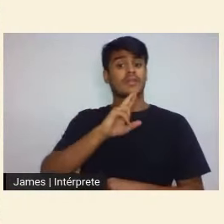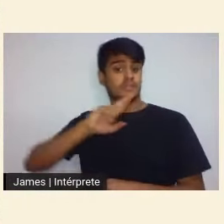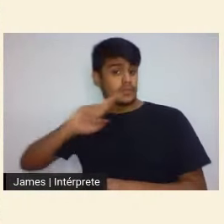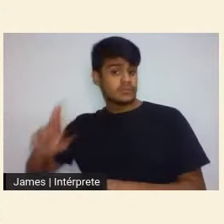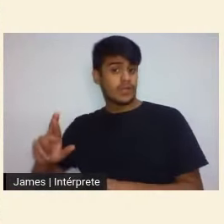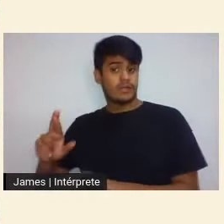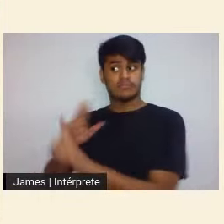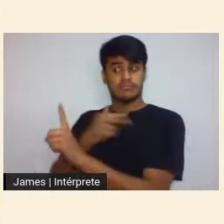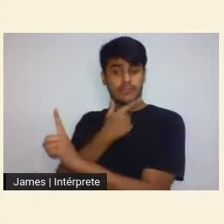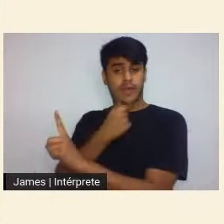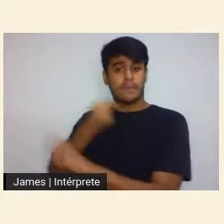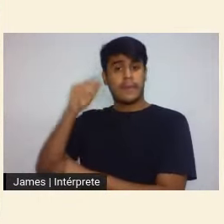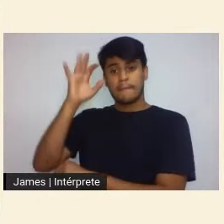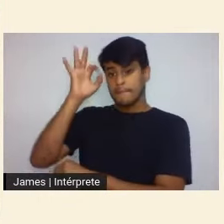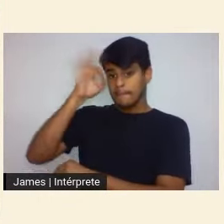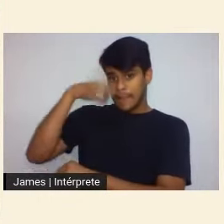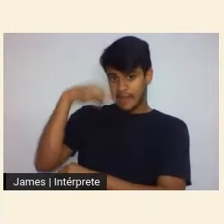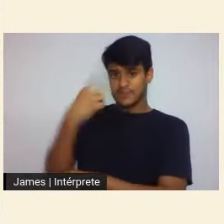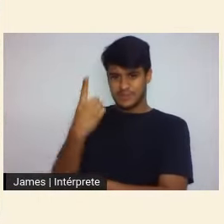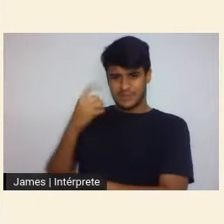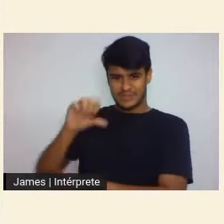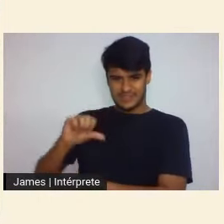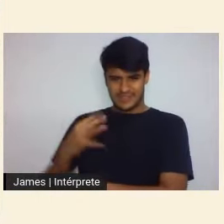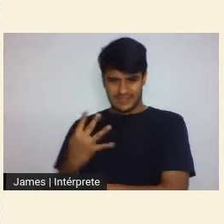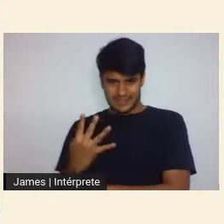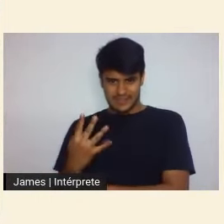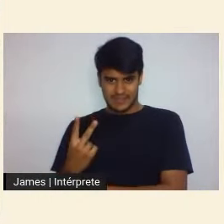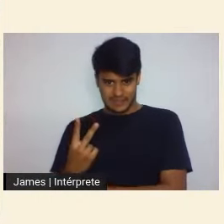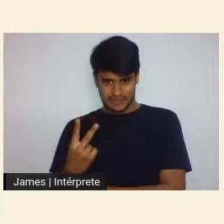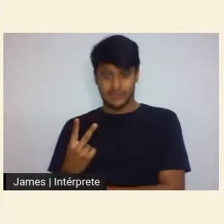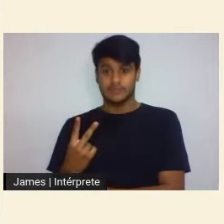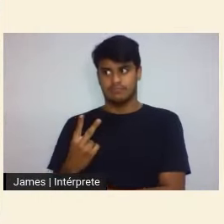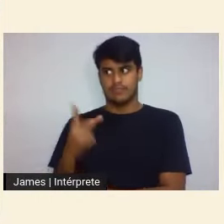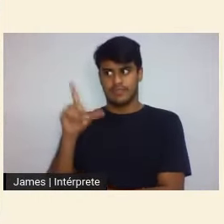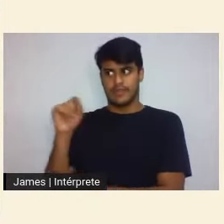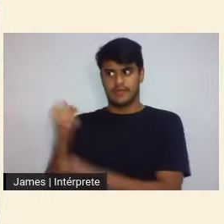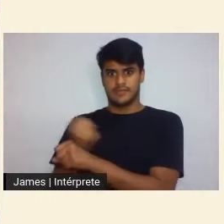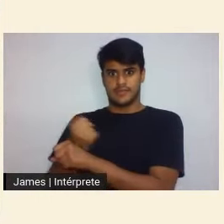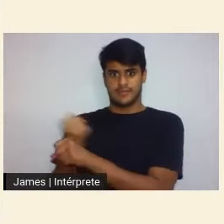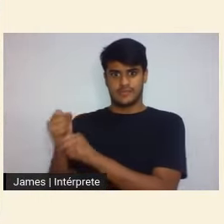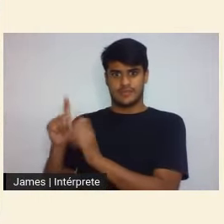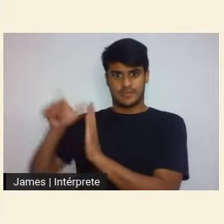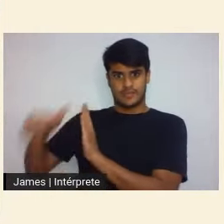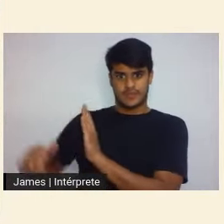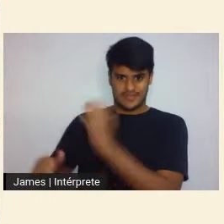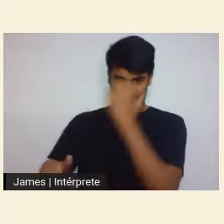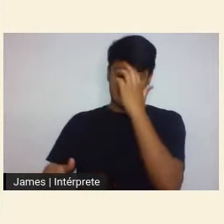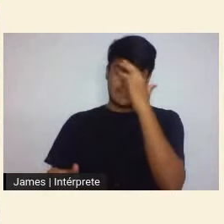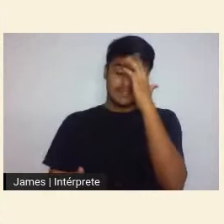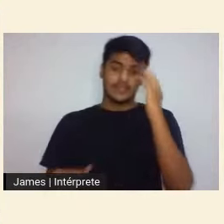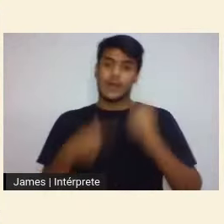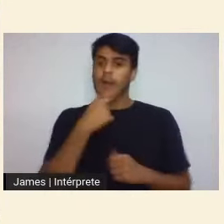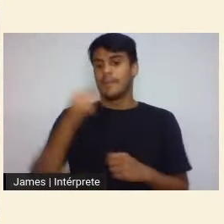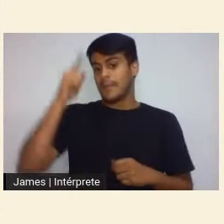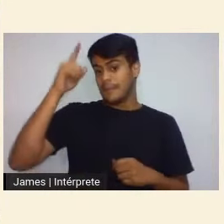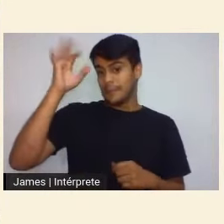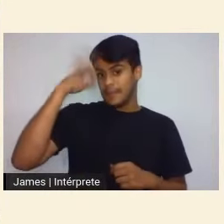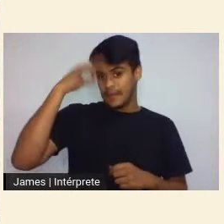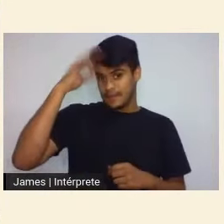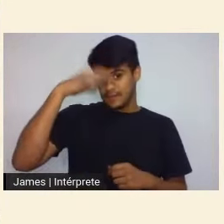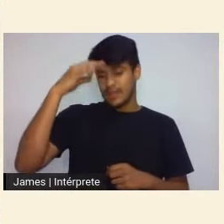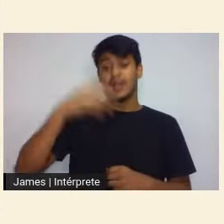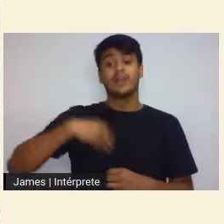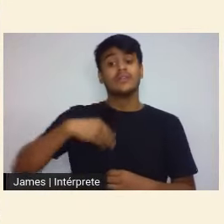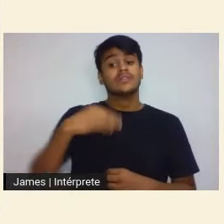Mário, né, de 42, a narrativa de 10 anos antes, né, de Mário de Andrade, tentando,